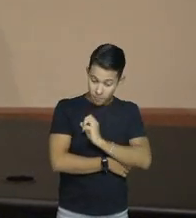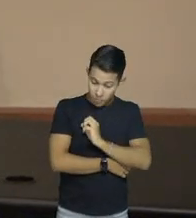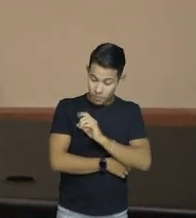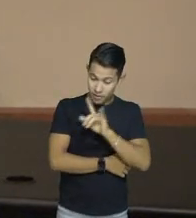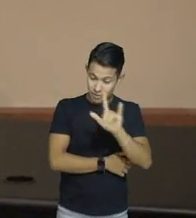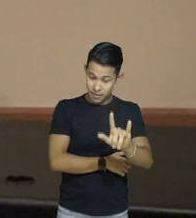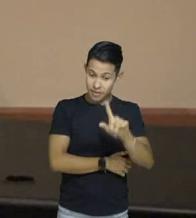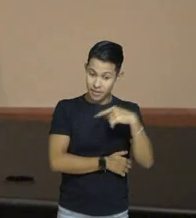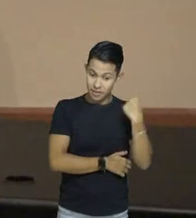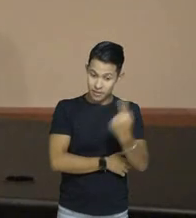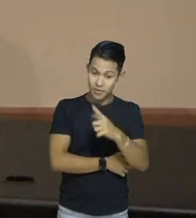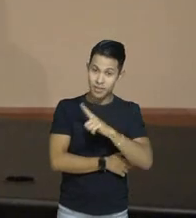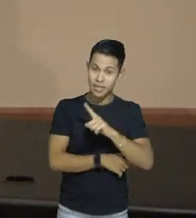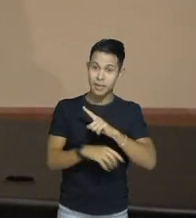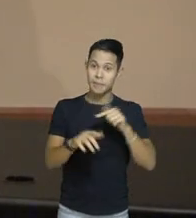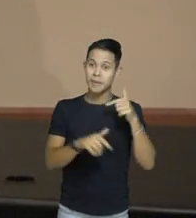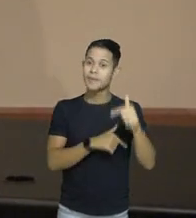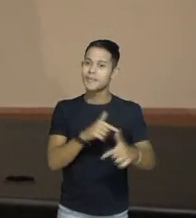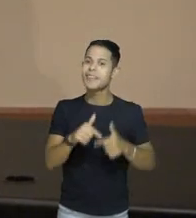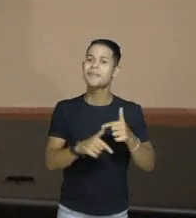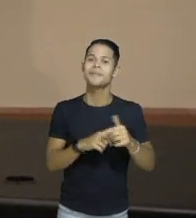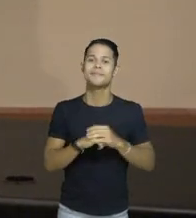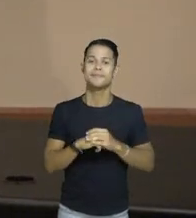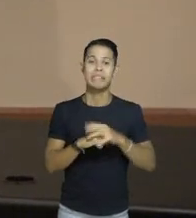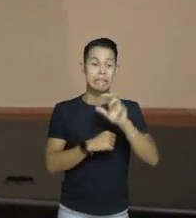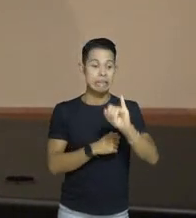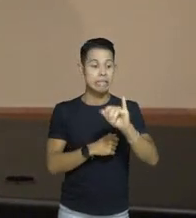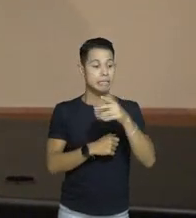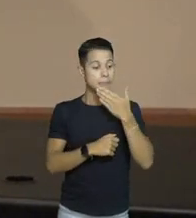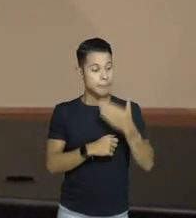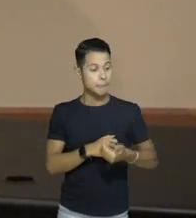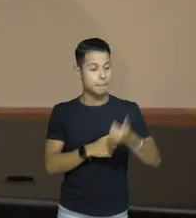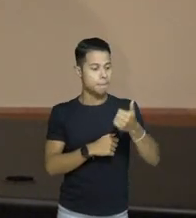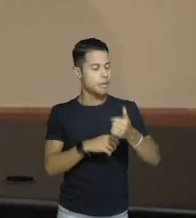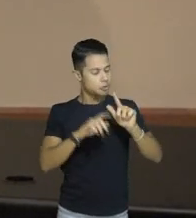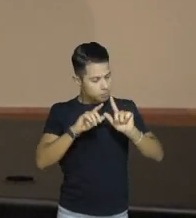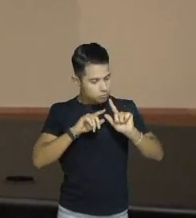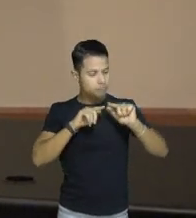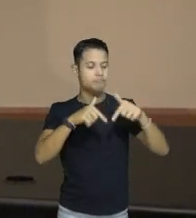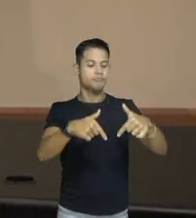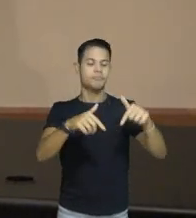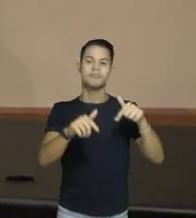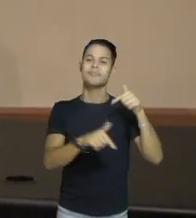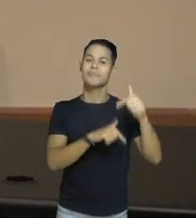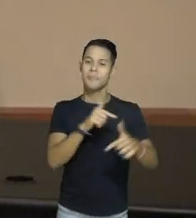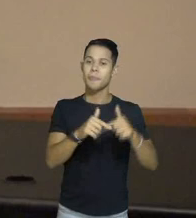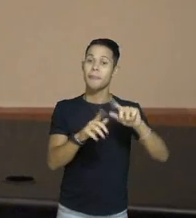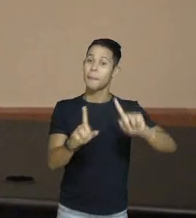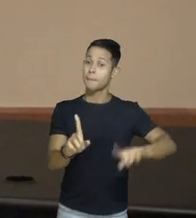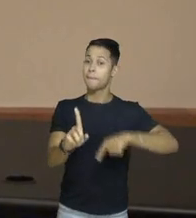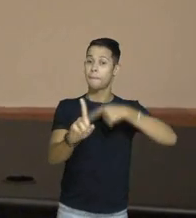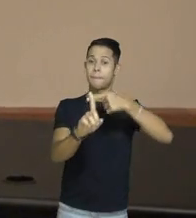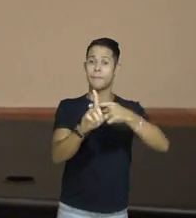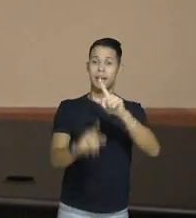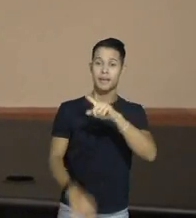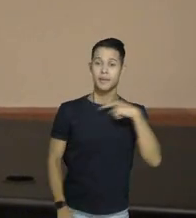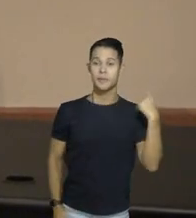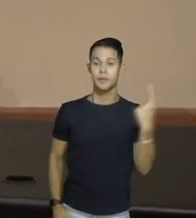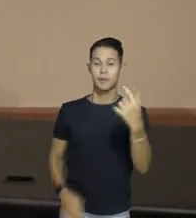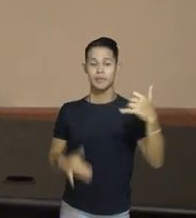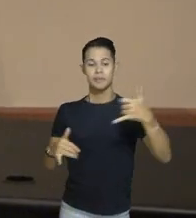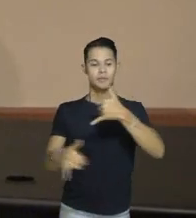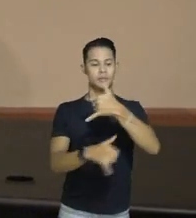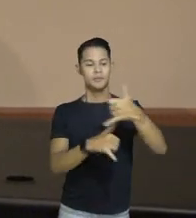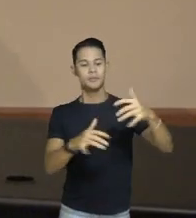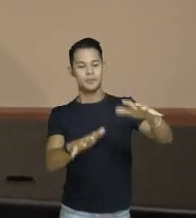faz. E quanto melhor a gente faz, quanto mais a gente entrega, mais a gente se abastece, mais a gente